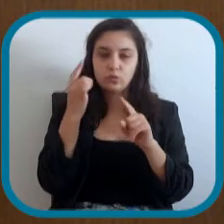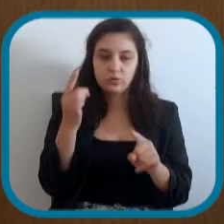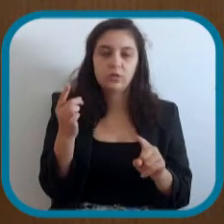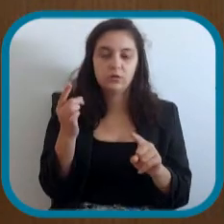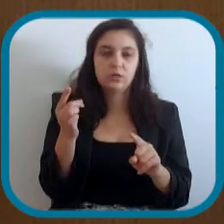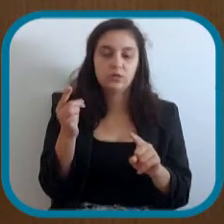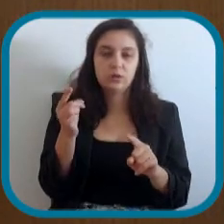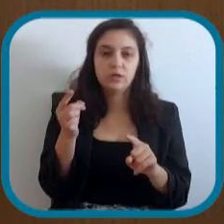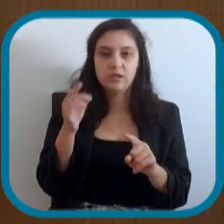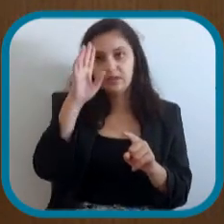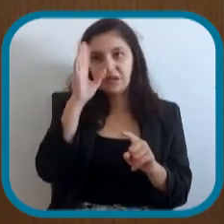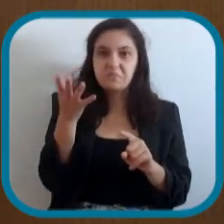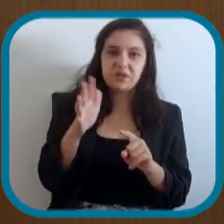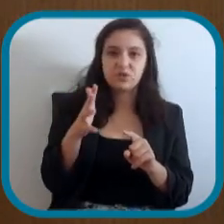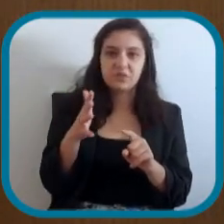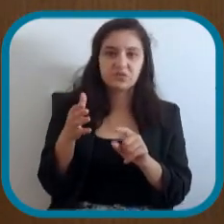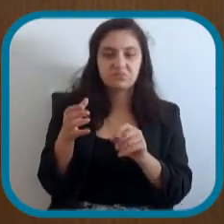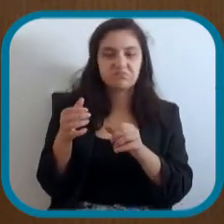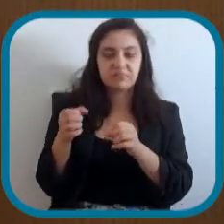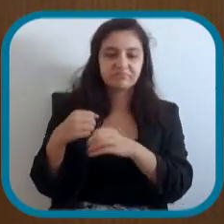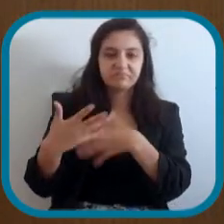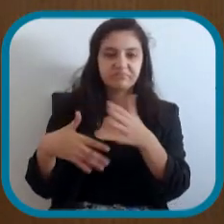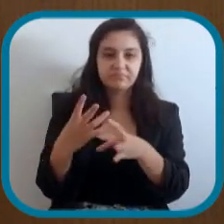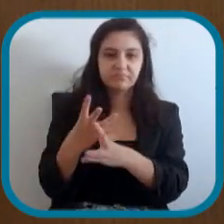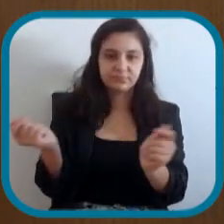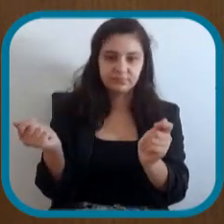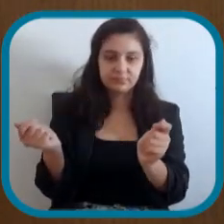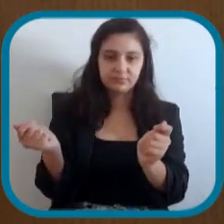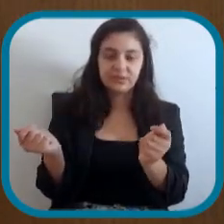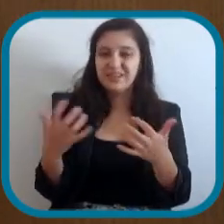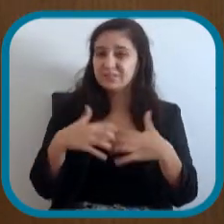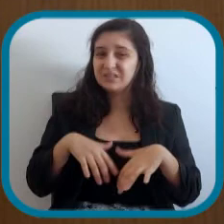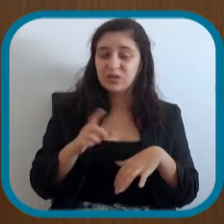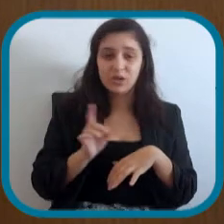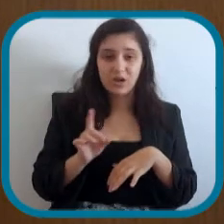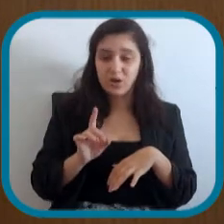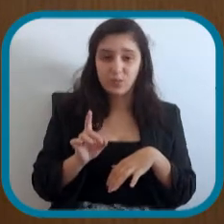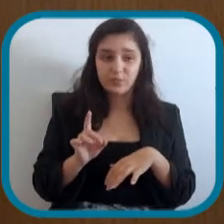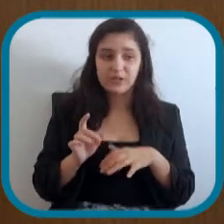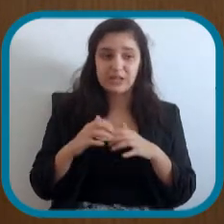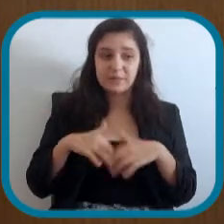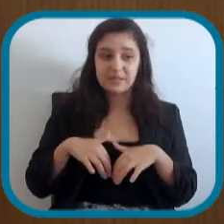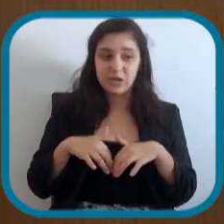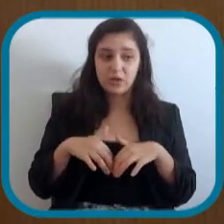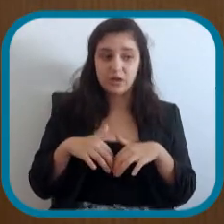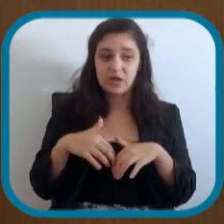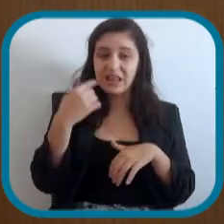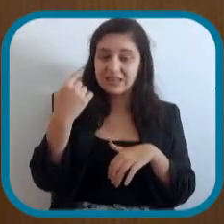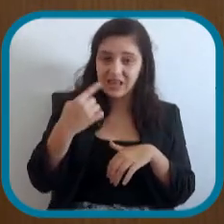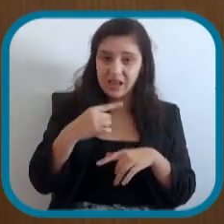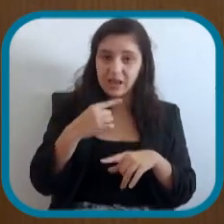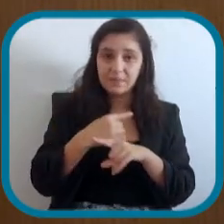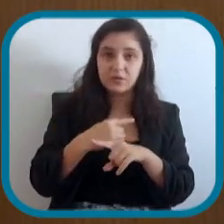nós sabemos de onde vem e sabemos mais ou menos que ela irá passar. Percebes? A depressão não. A